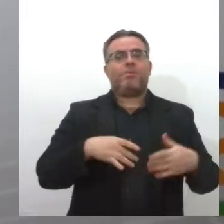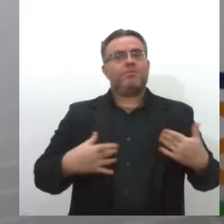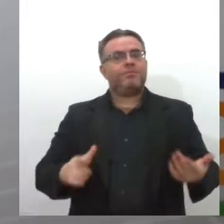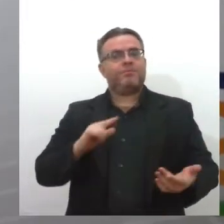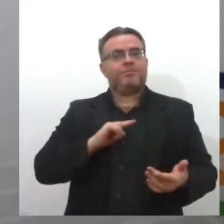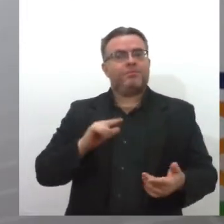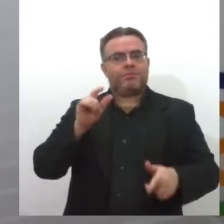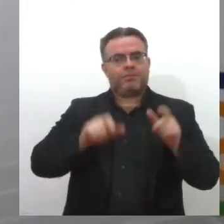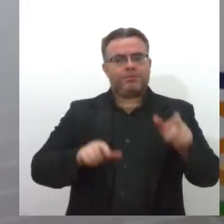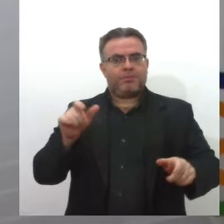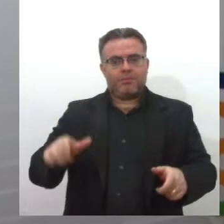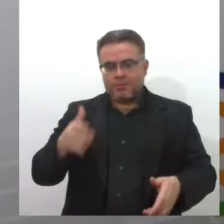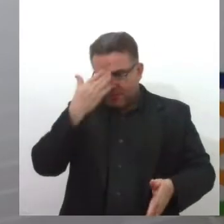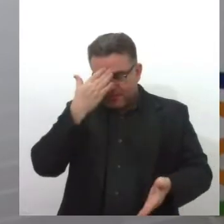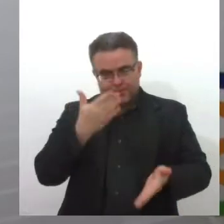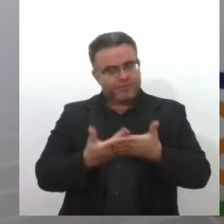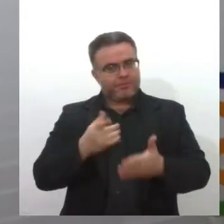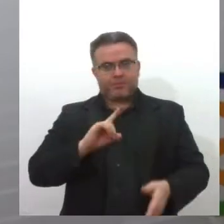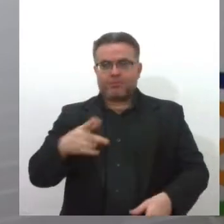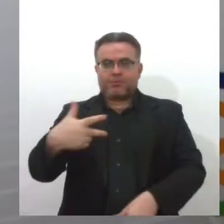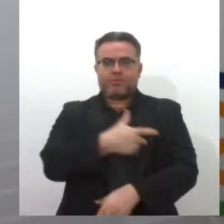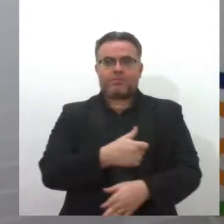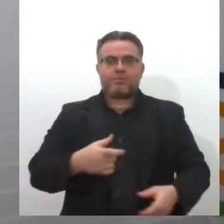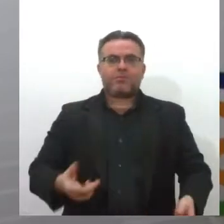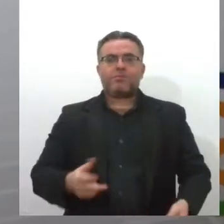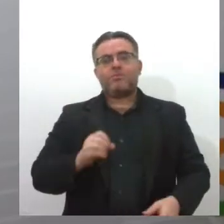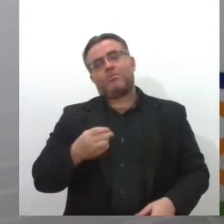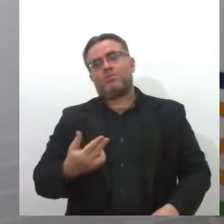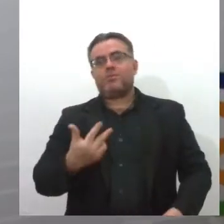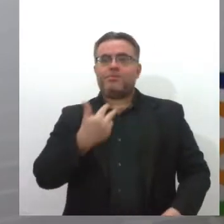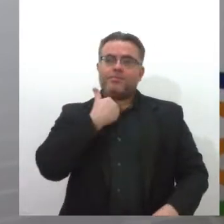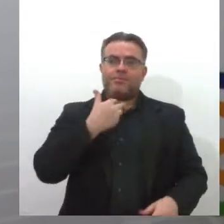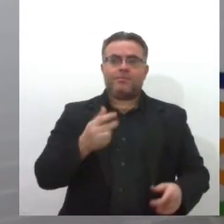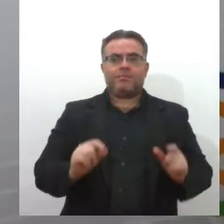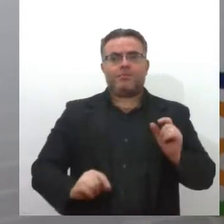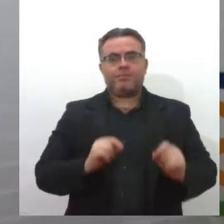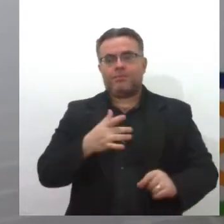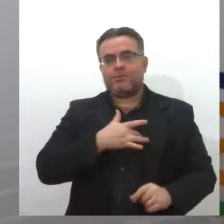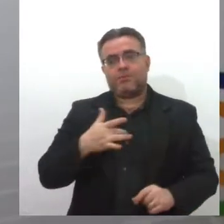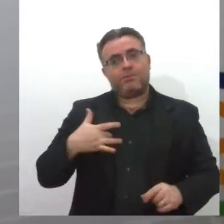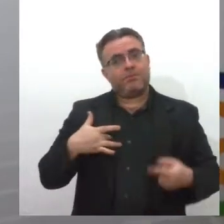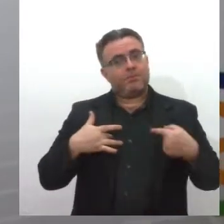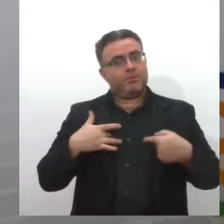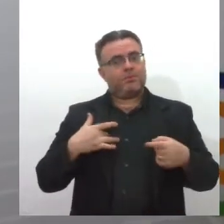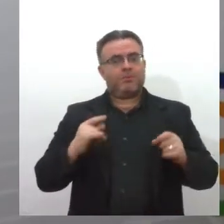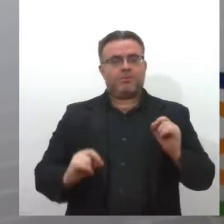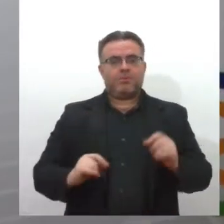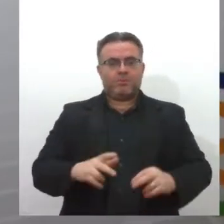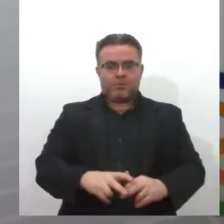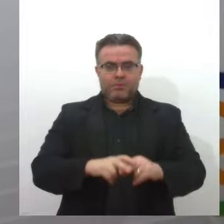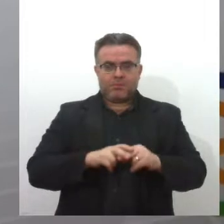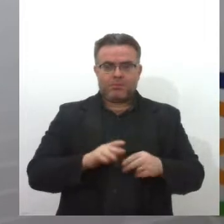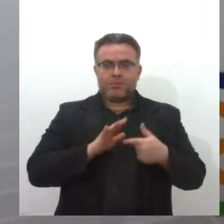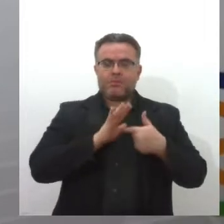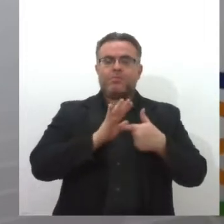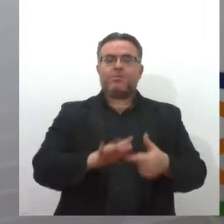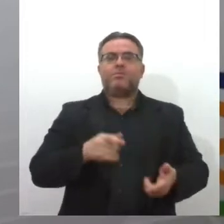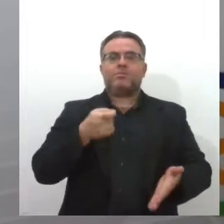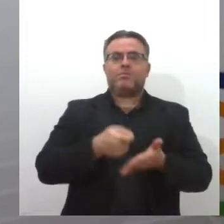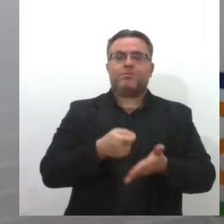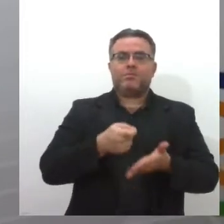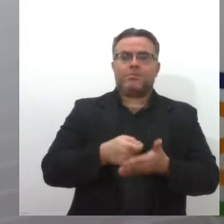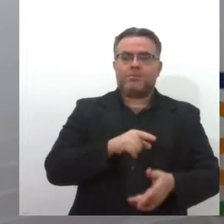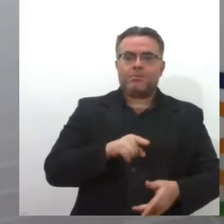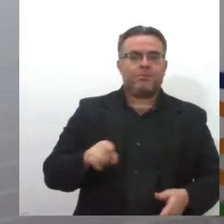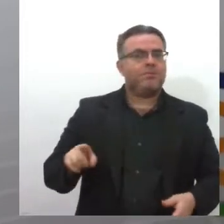não têm confiança em tomar vacina ou não podem tomar a vacina por questão de saúde. E a gente não pode permitir que o Estado obrigue essas pessoas a